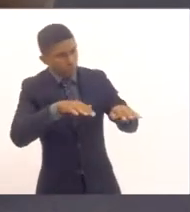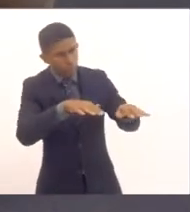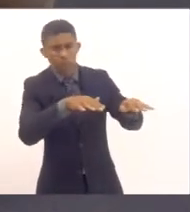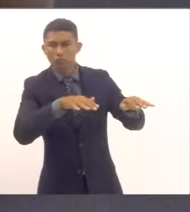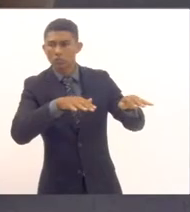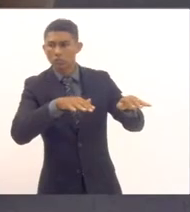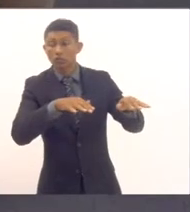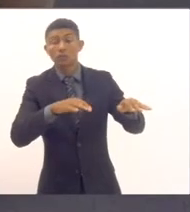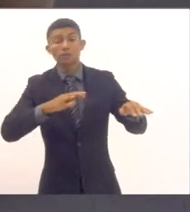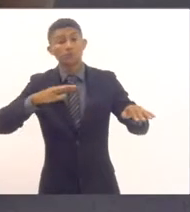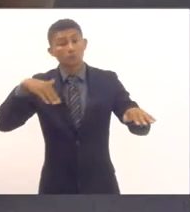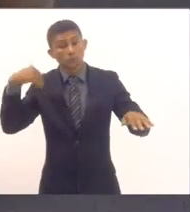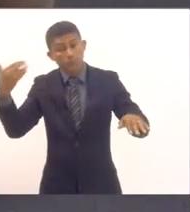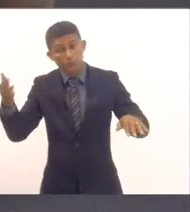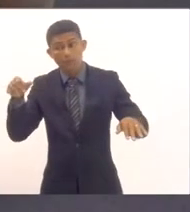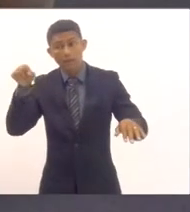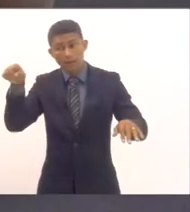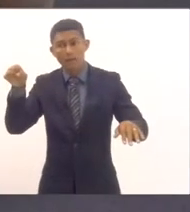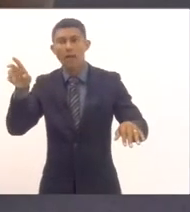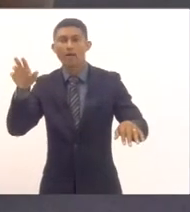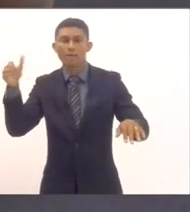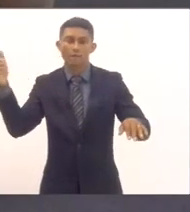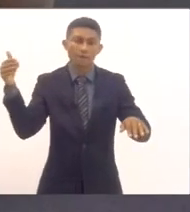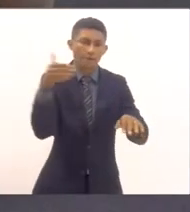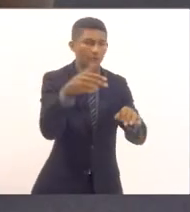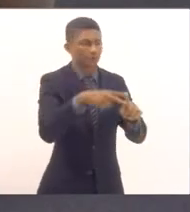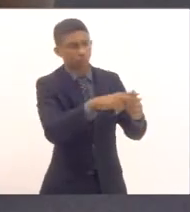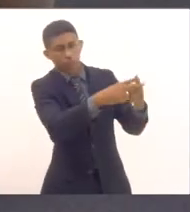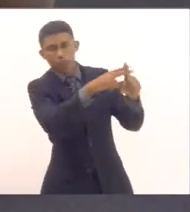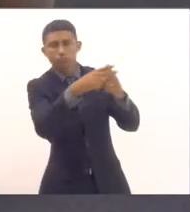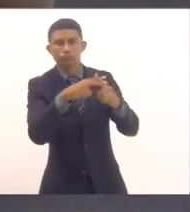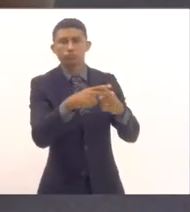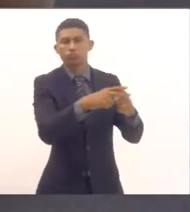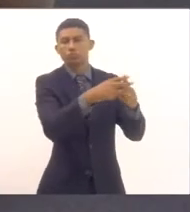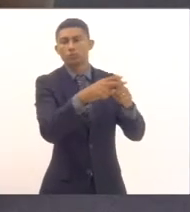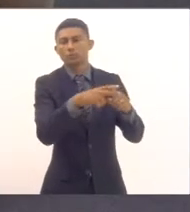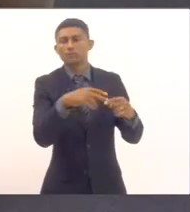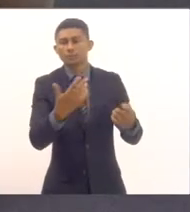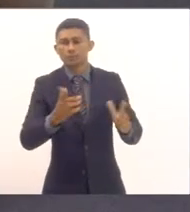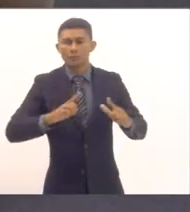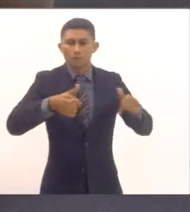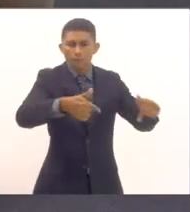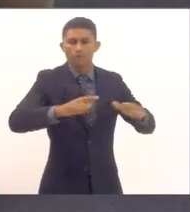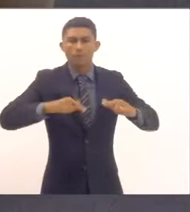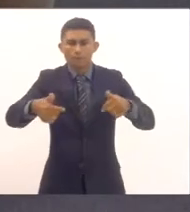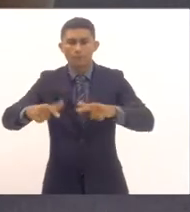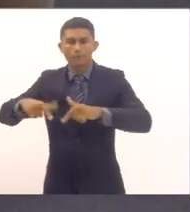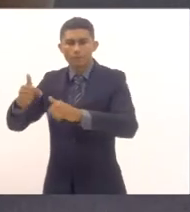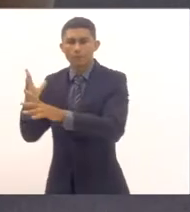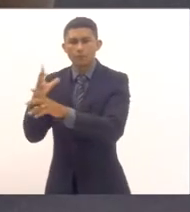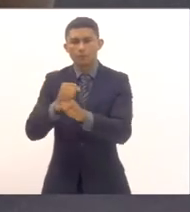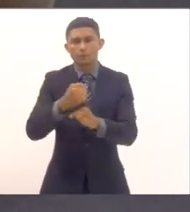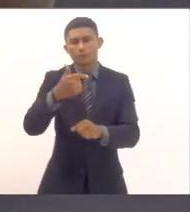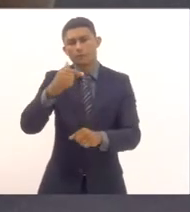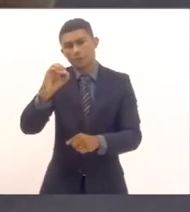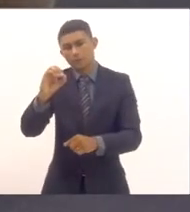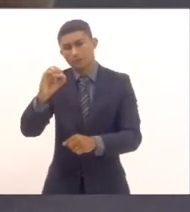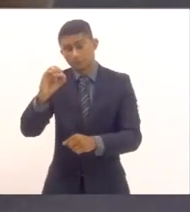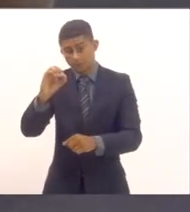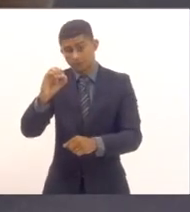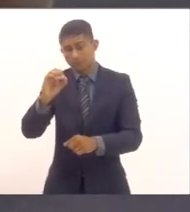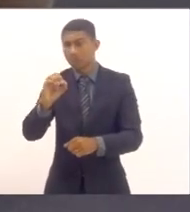estação EA SuperVia faz oração manutenção lá então de 20 operações em maio 12 a